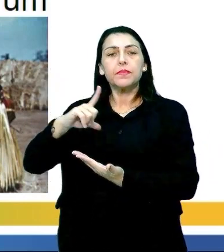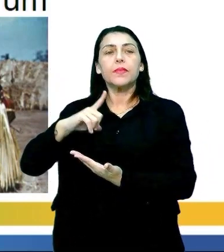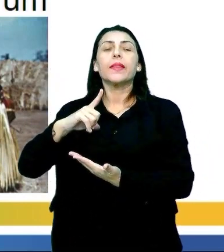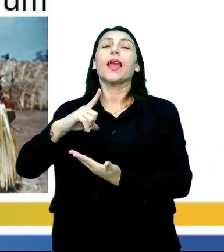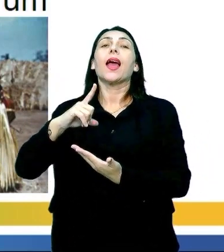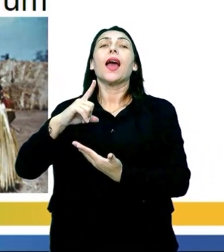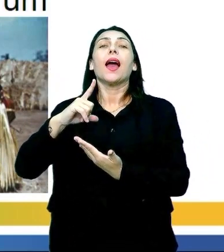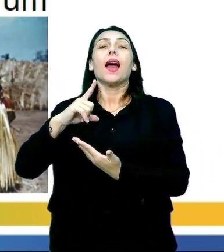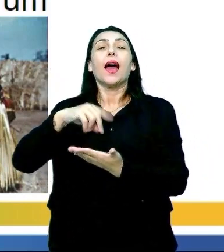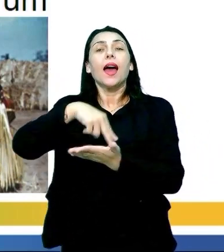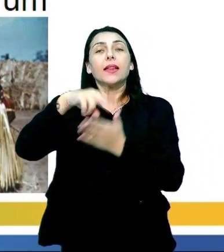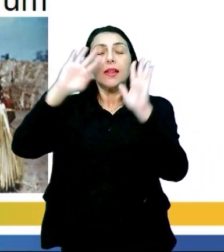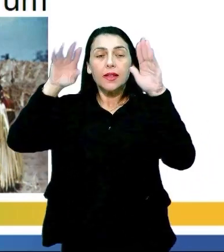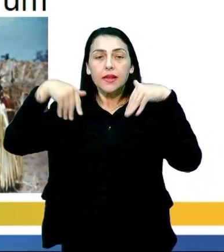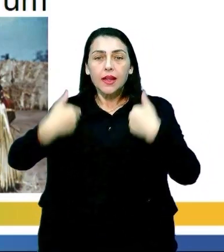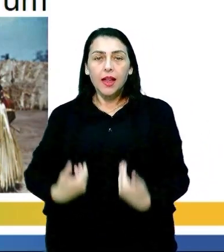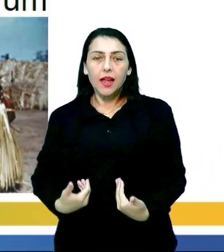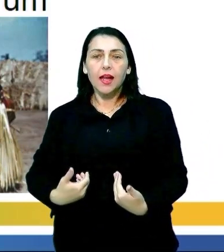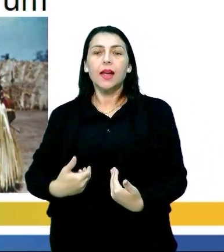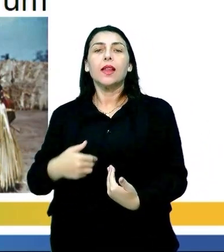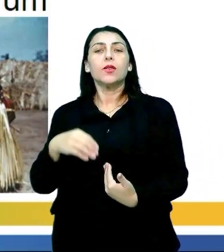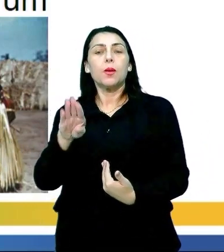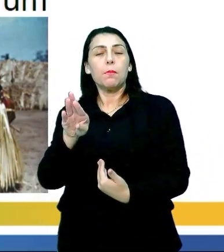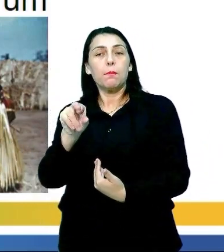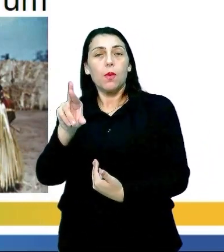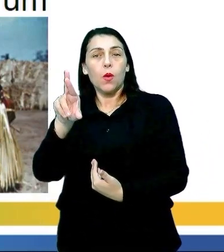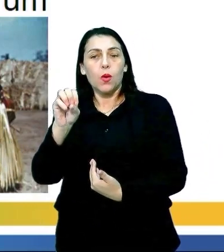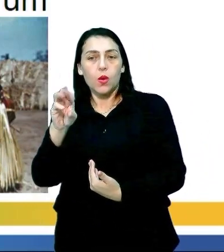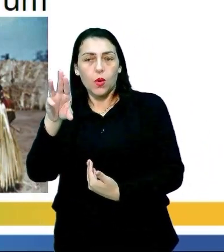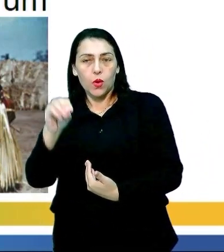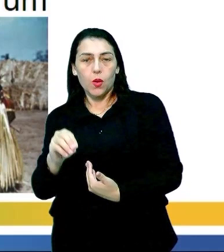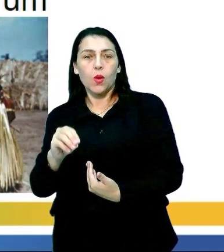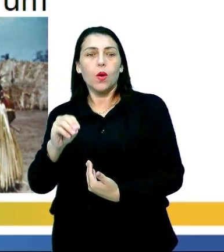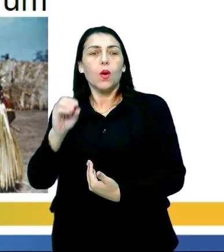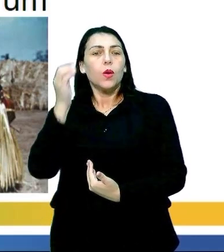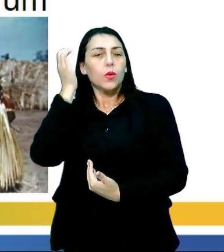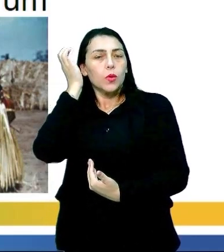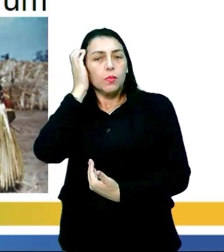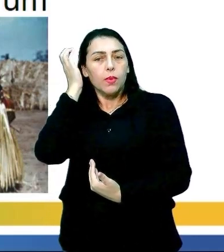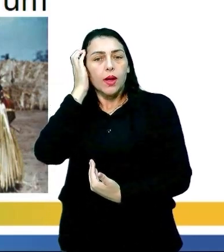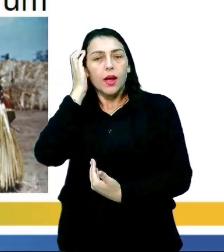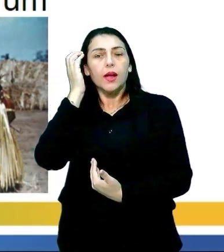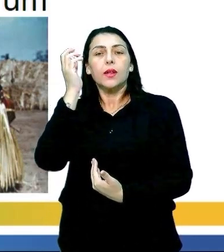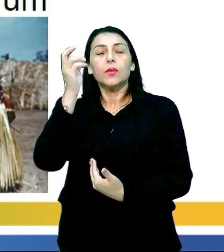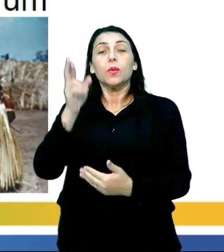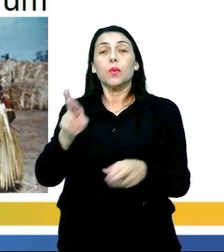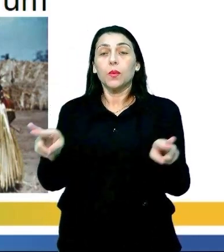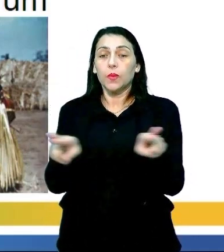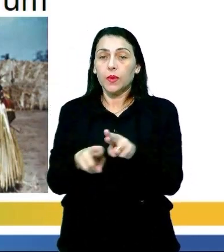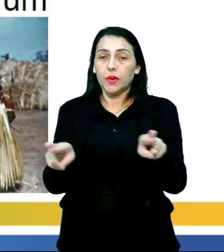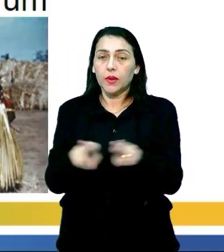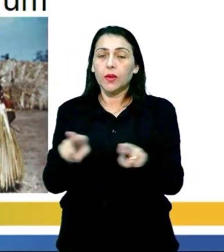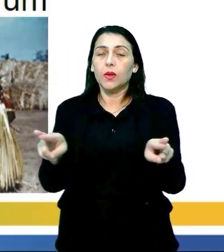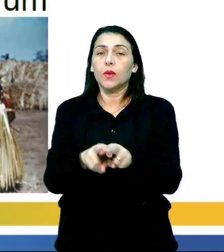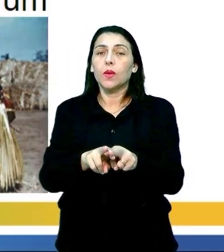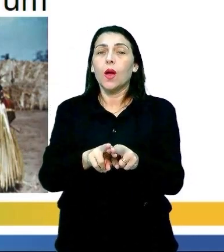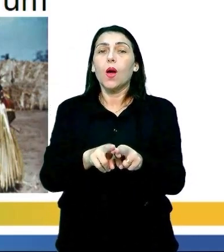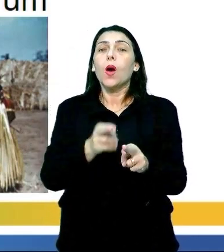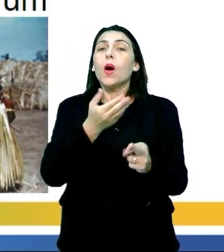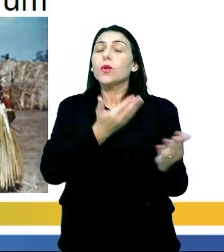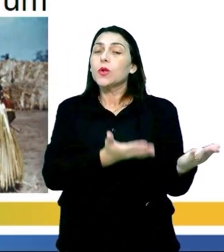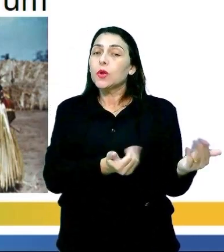onça, que é um tipo de bororó. No Mato Grosso, ela se trata de um ritual de passagem de um jovem rapaz à vida adulta, que